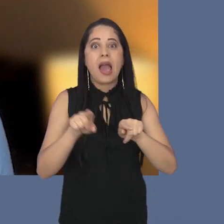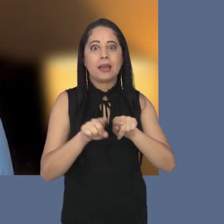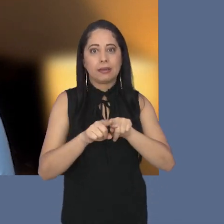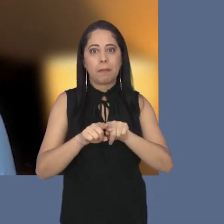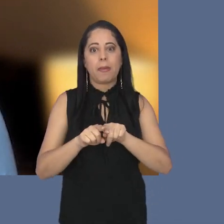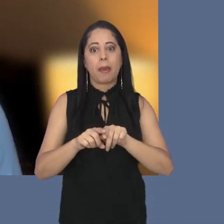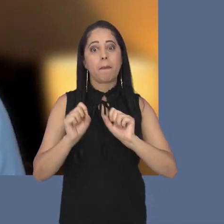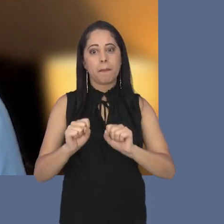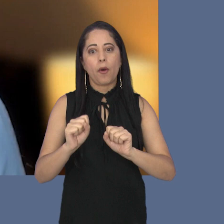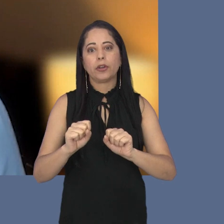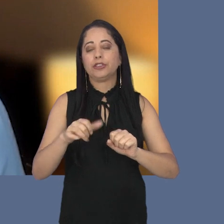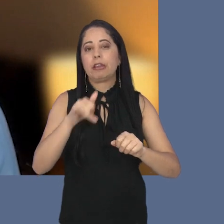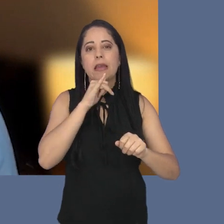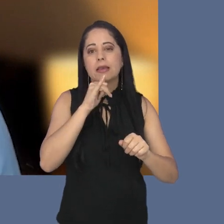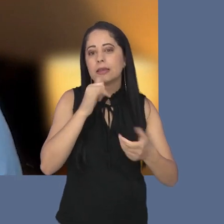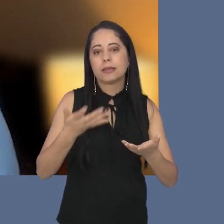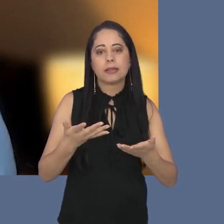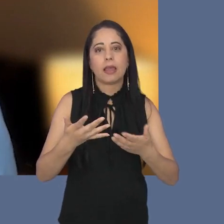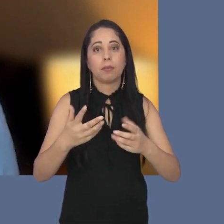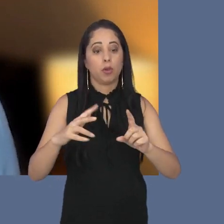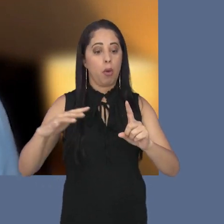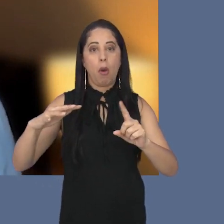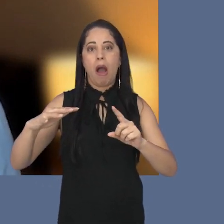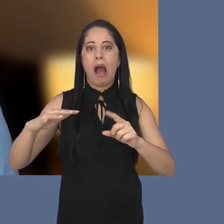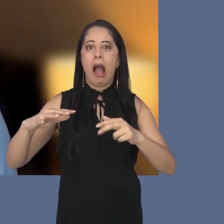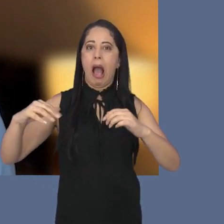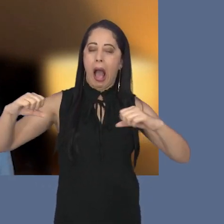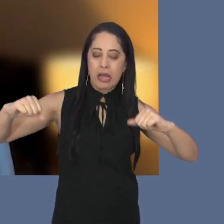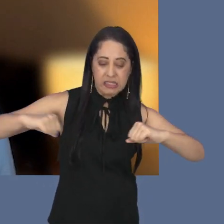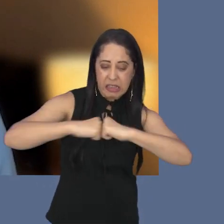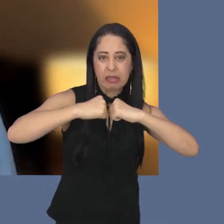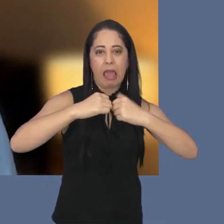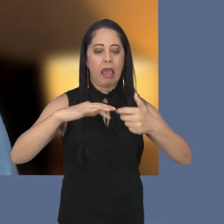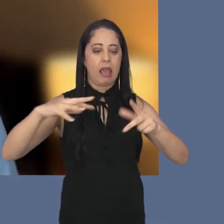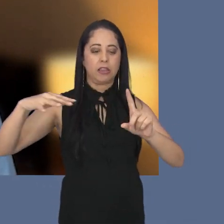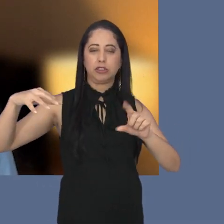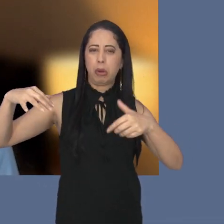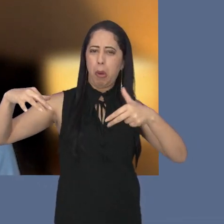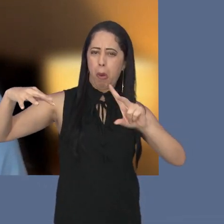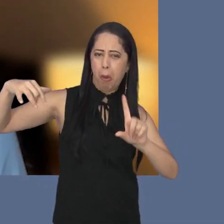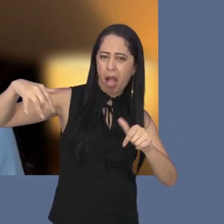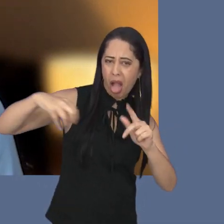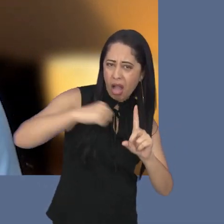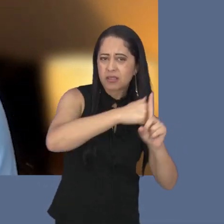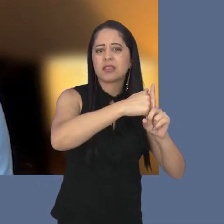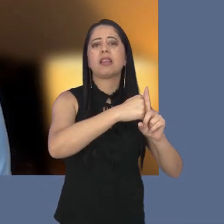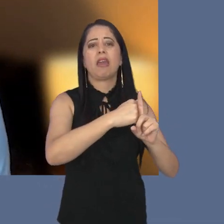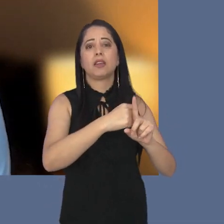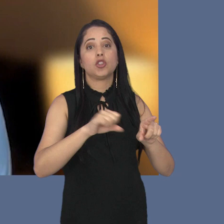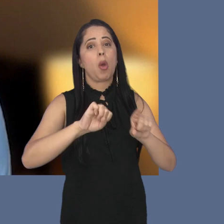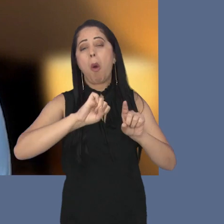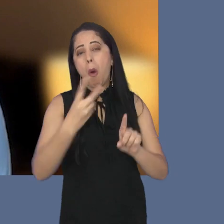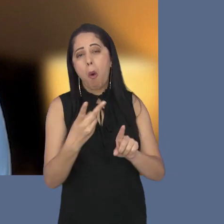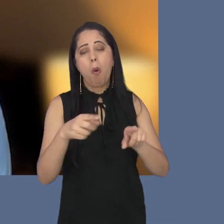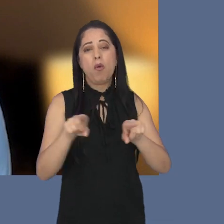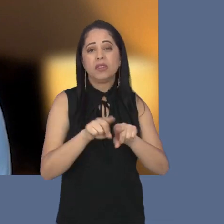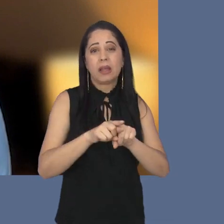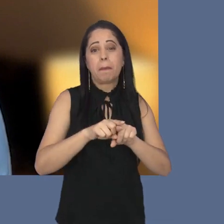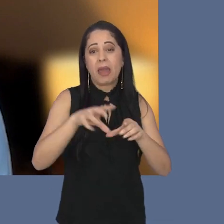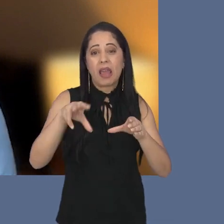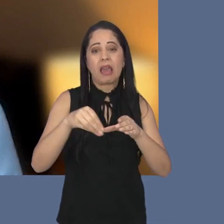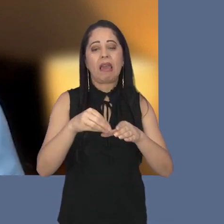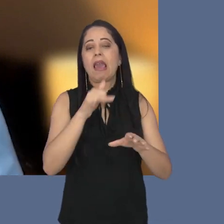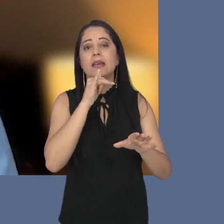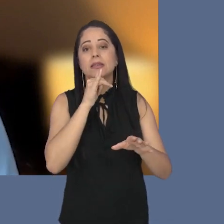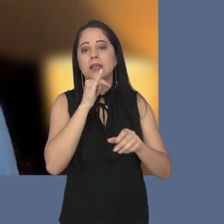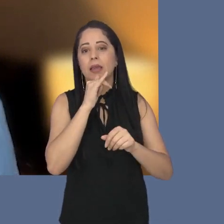por exemplo, casos de culpabilidade em acidentes de trânsito ou até mesmo infrações cometidas pelo próprio sistema de